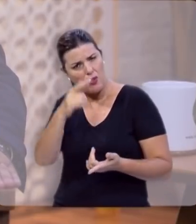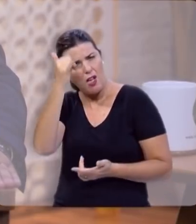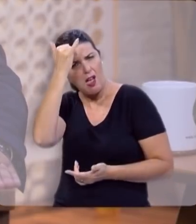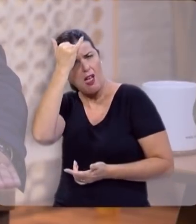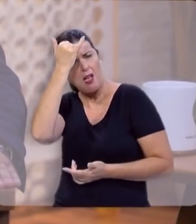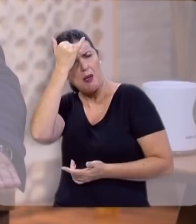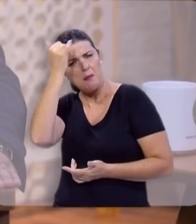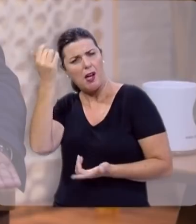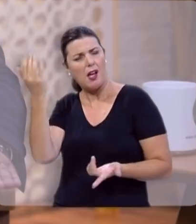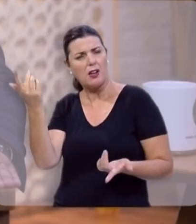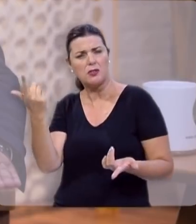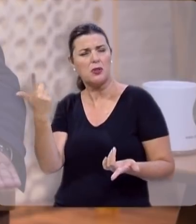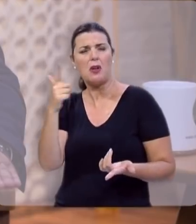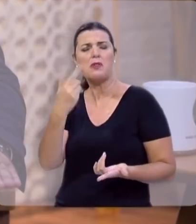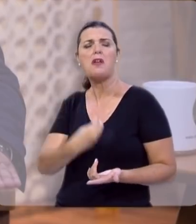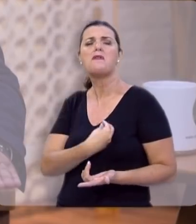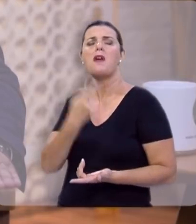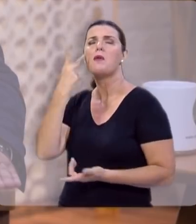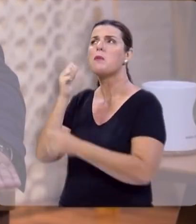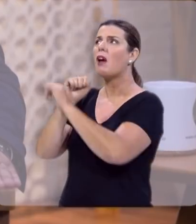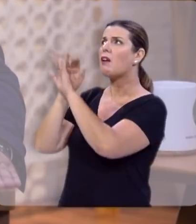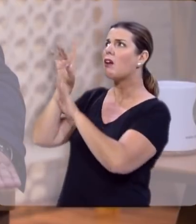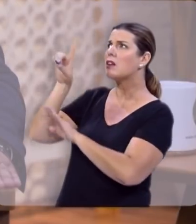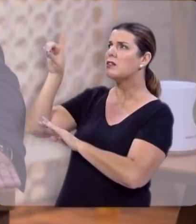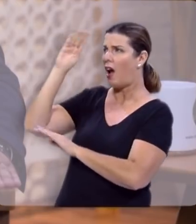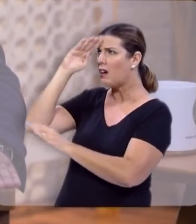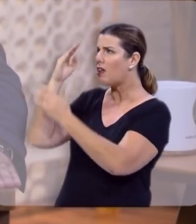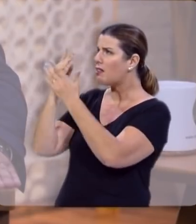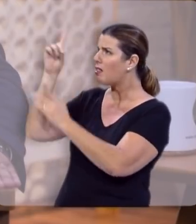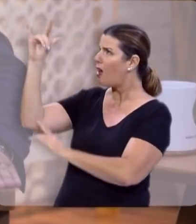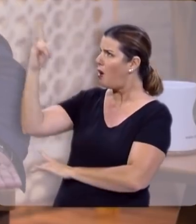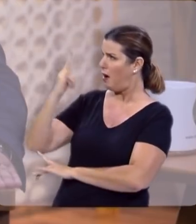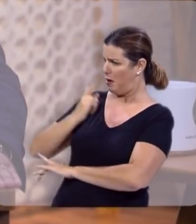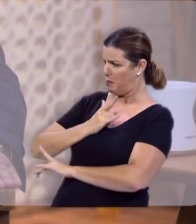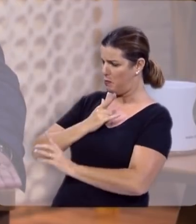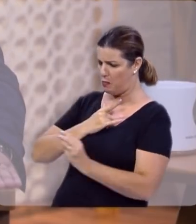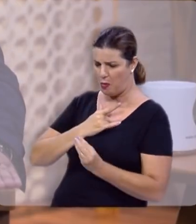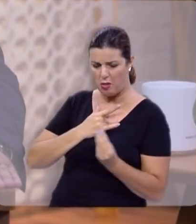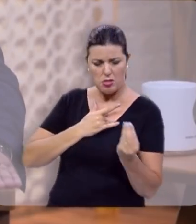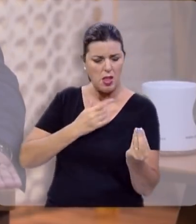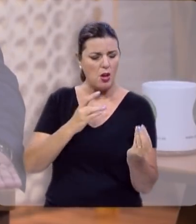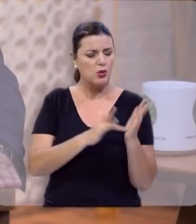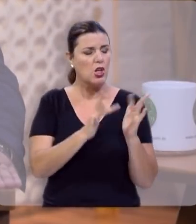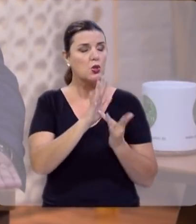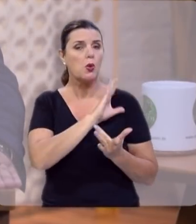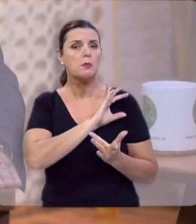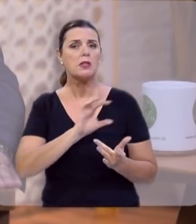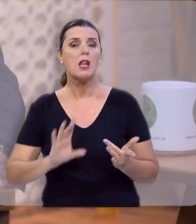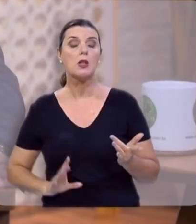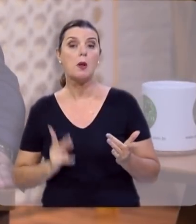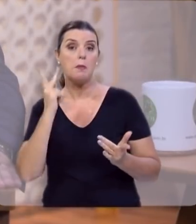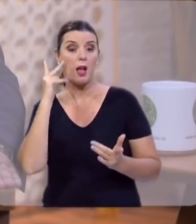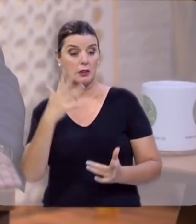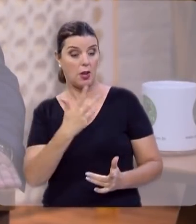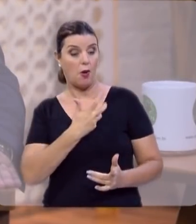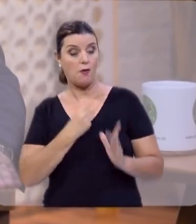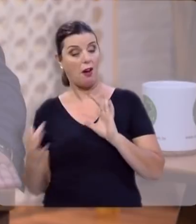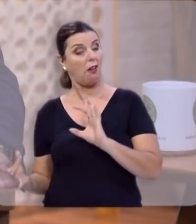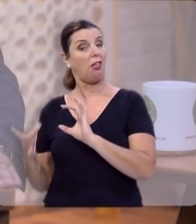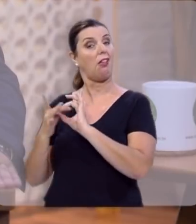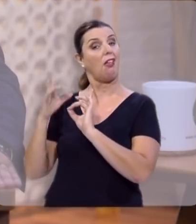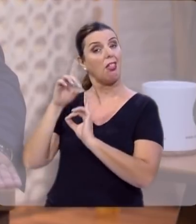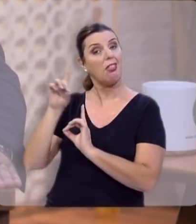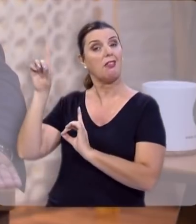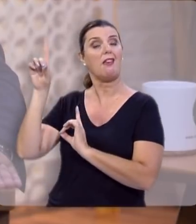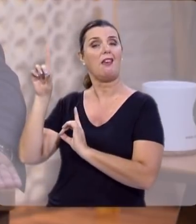você se arrepende de não viver para a glória de Deus e crê que Deus te amou e deu Cristo na cruz para salvá-lo, para reconciliar-te